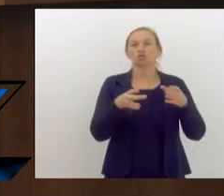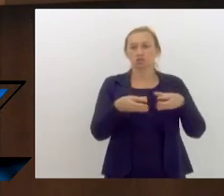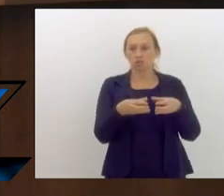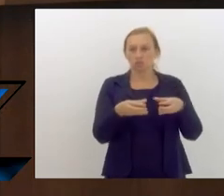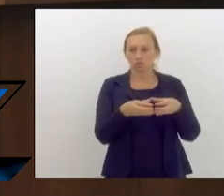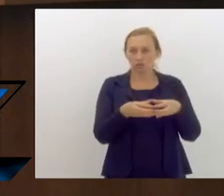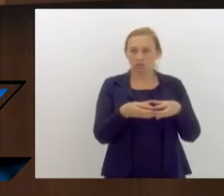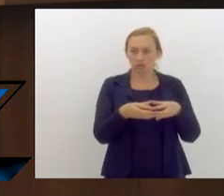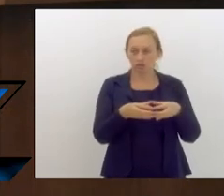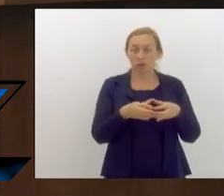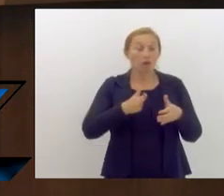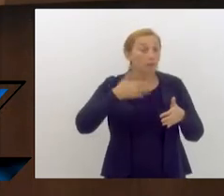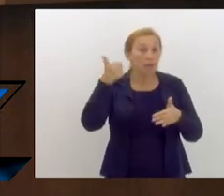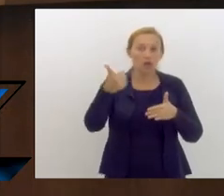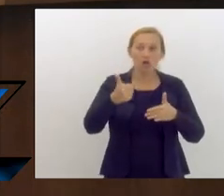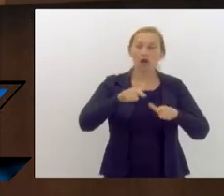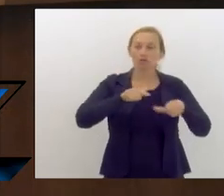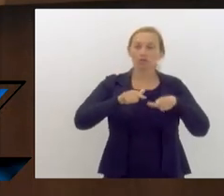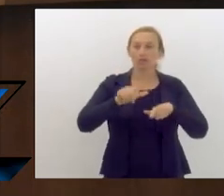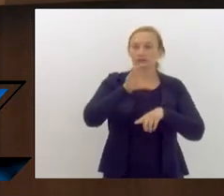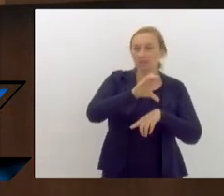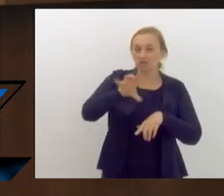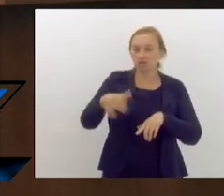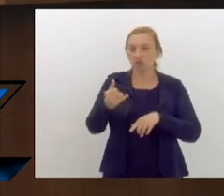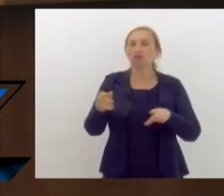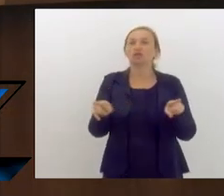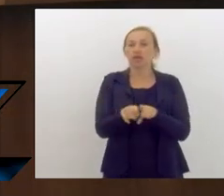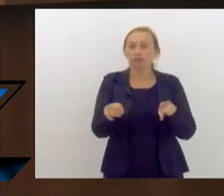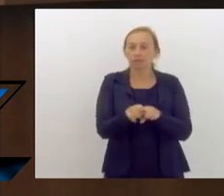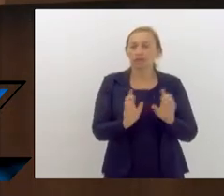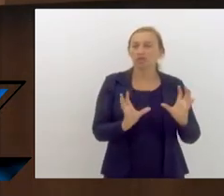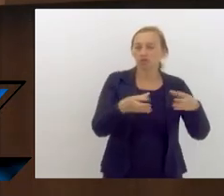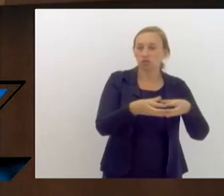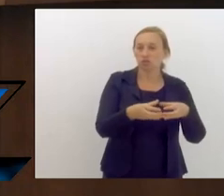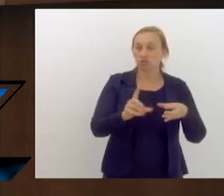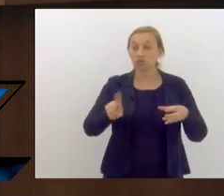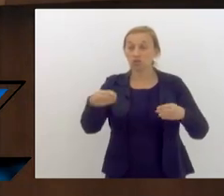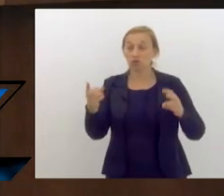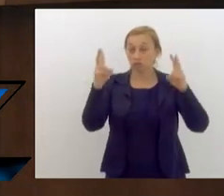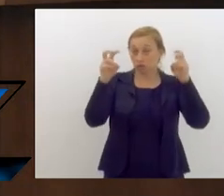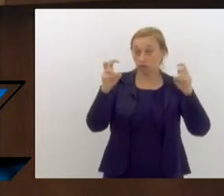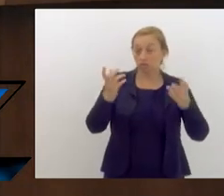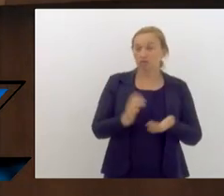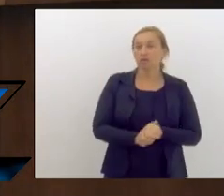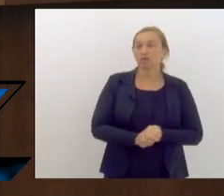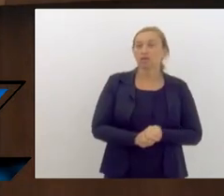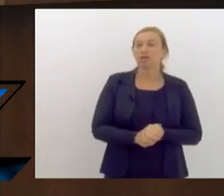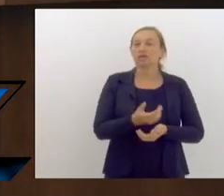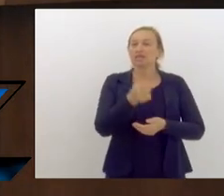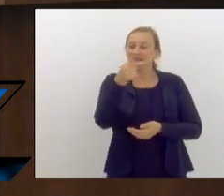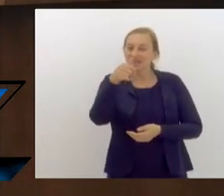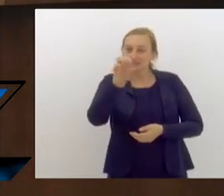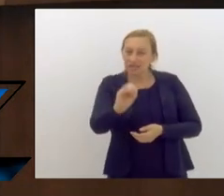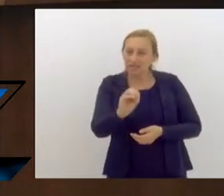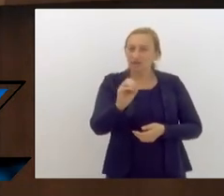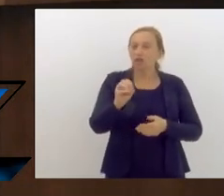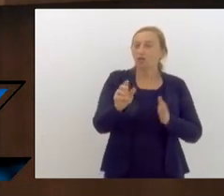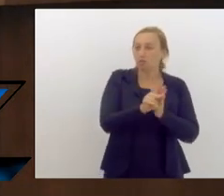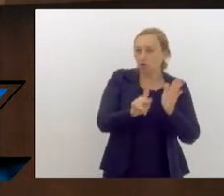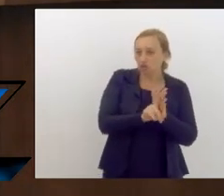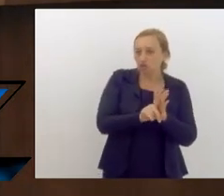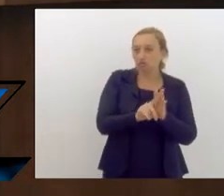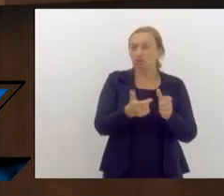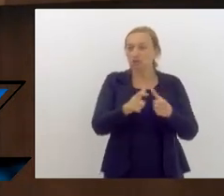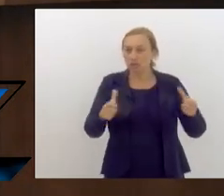forma enaltecer o trabalho não só da ccj mas sobretudo das comissões temáticas foram 70 projetos enfrentados com Ampla